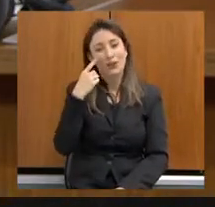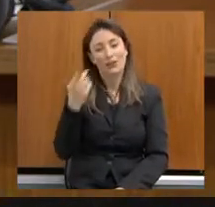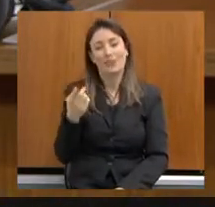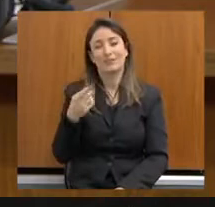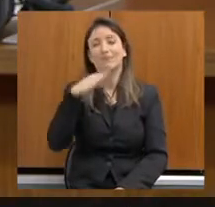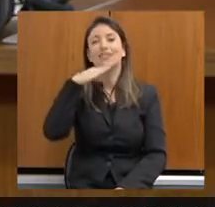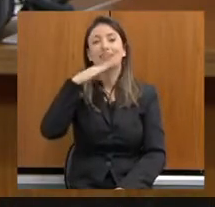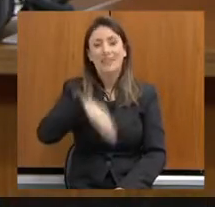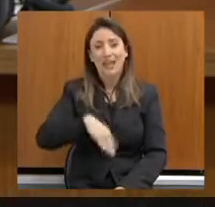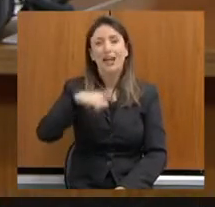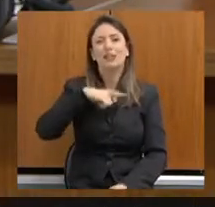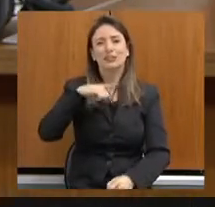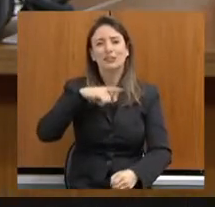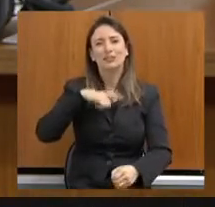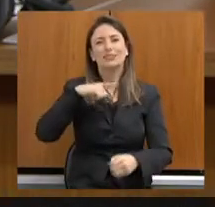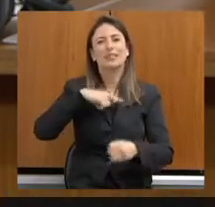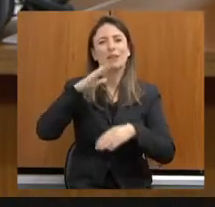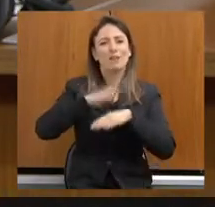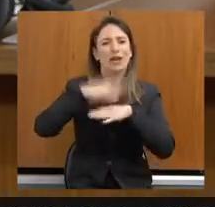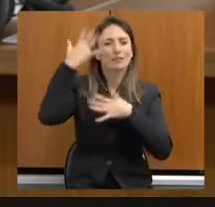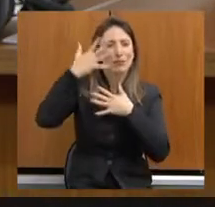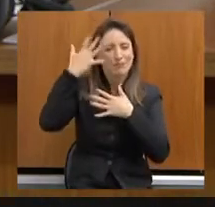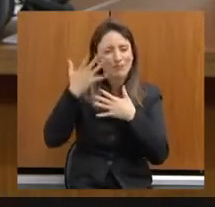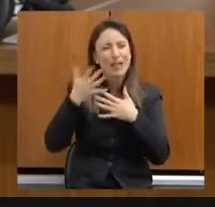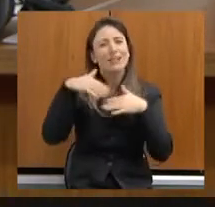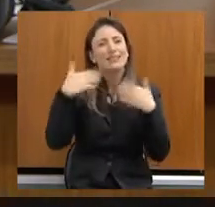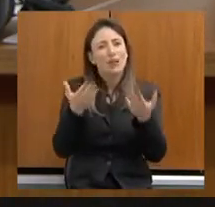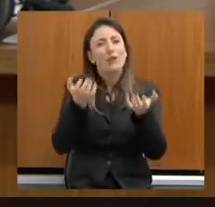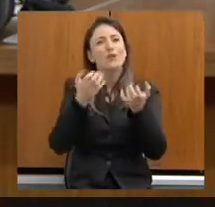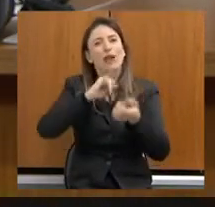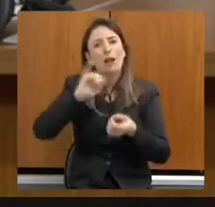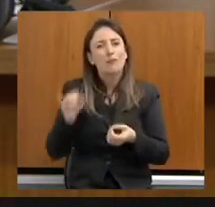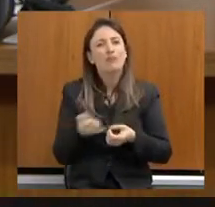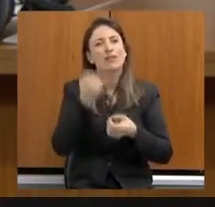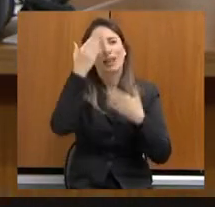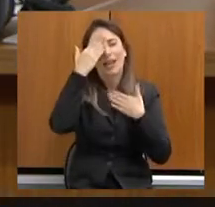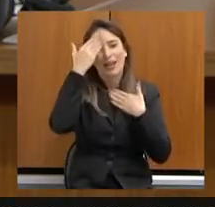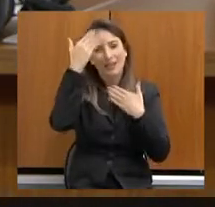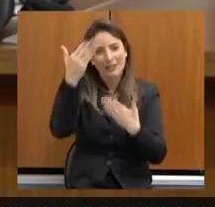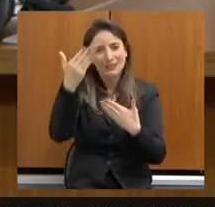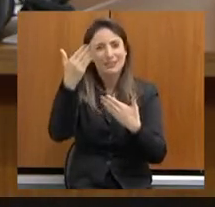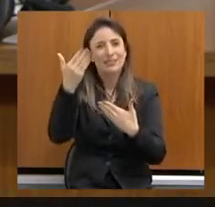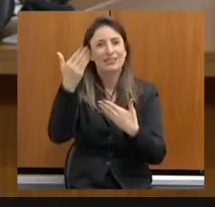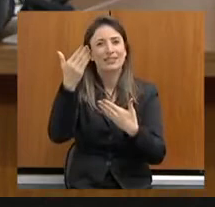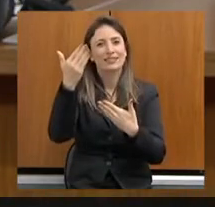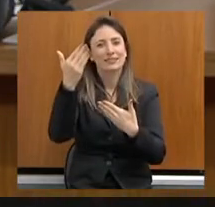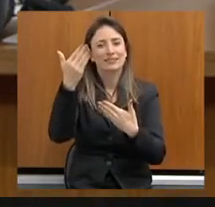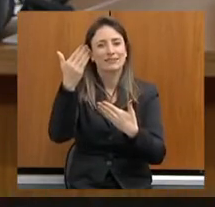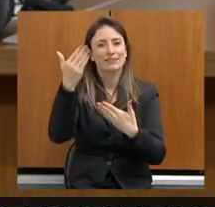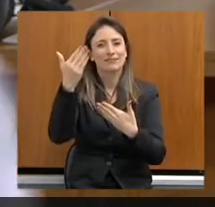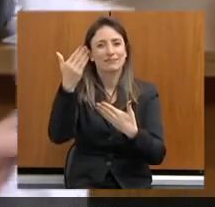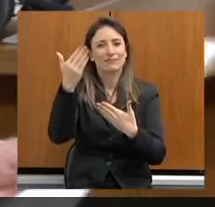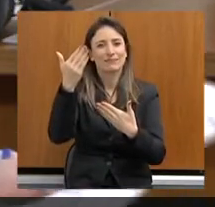extensa depois do almoço eu gostaria de realmente de aproveitar aqui e agradecer muito a